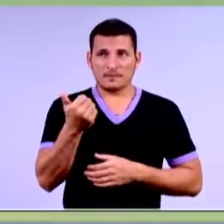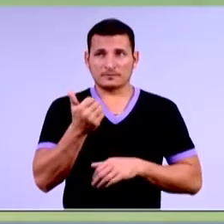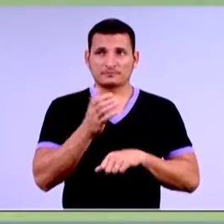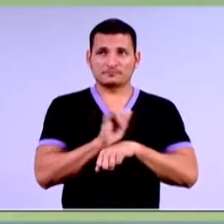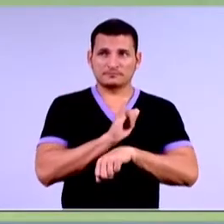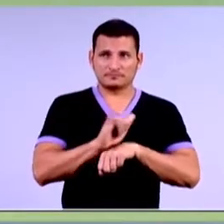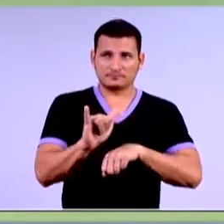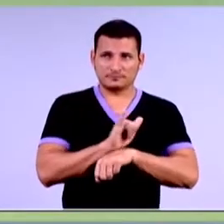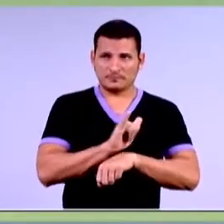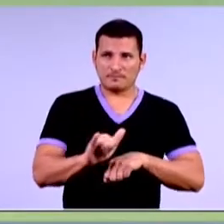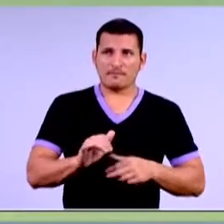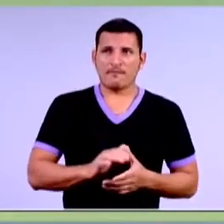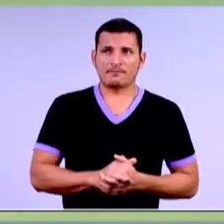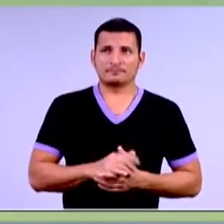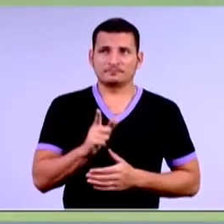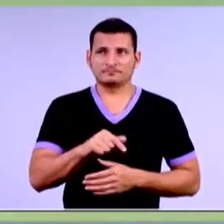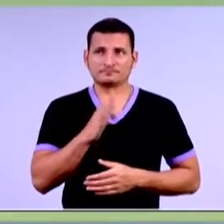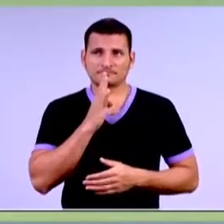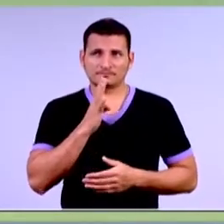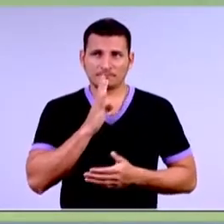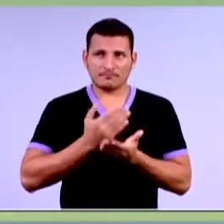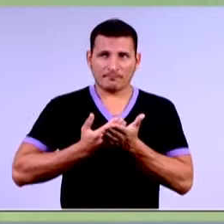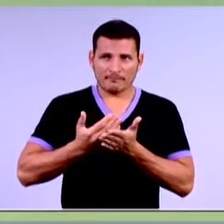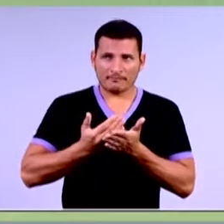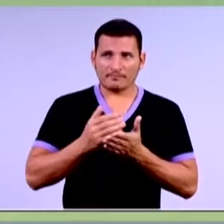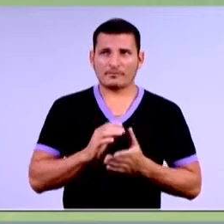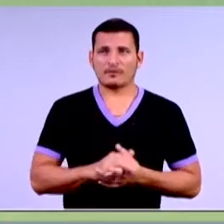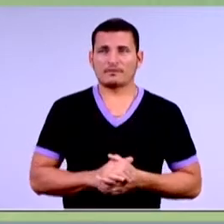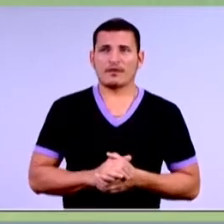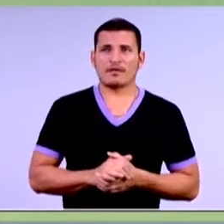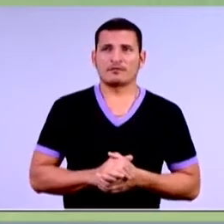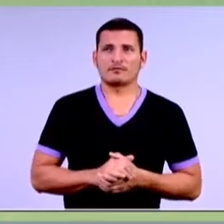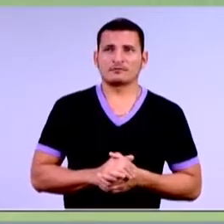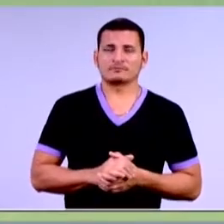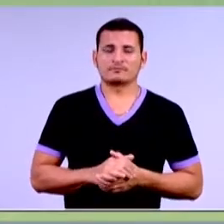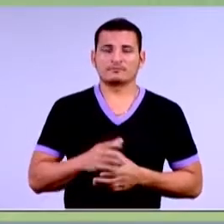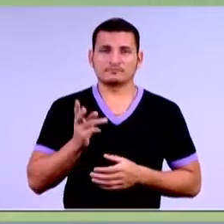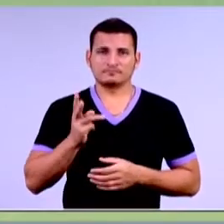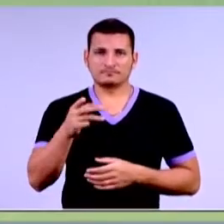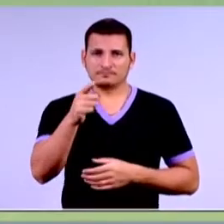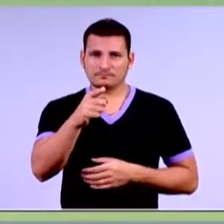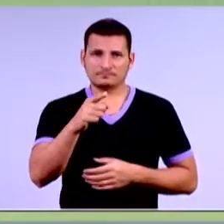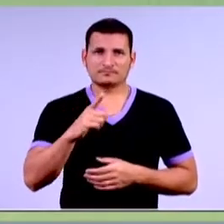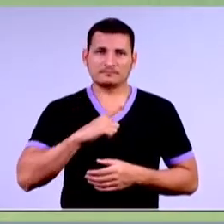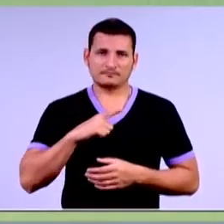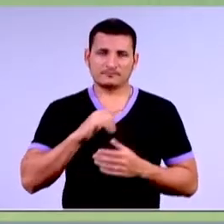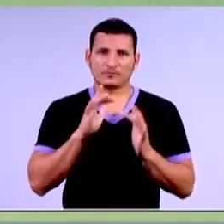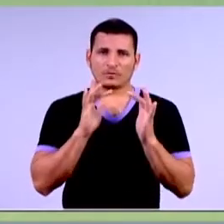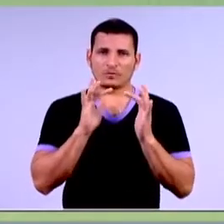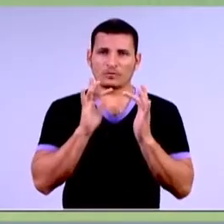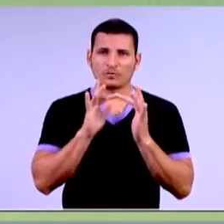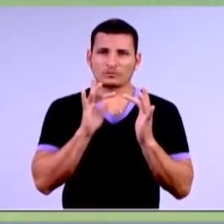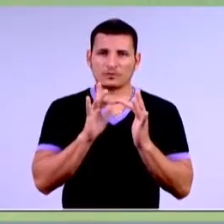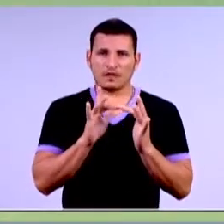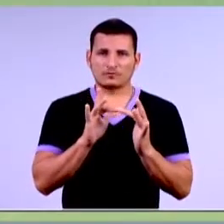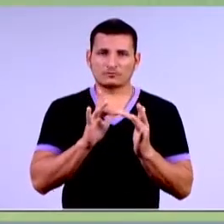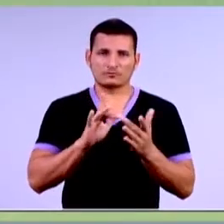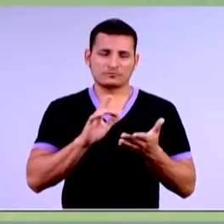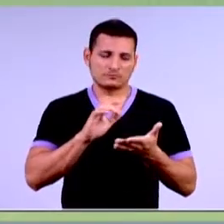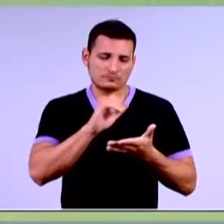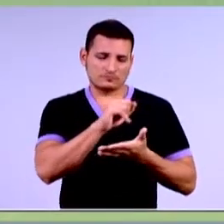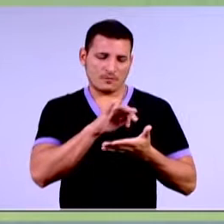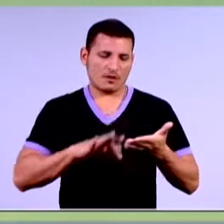é o conhecimento prévio toda vez que você tiver contar com um texto em língua